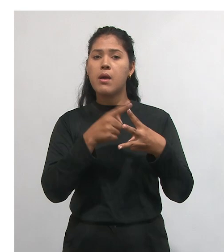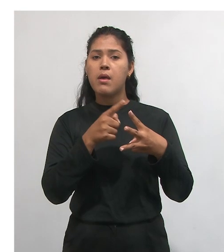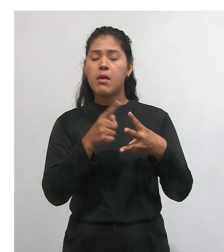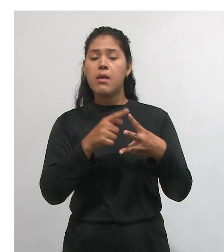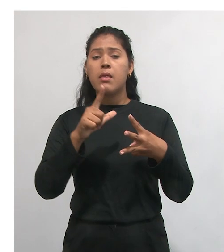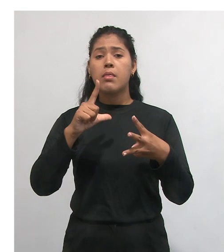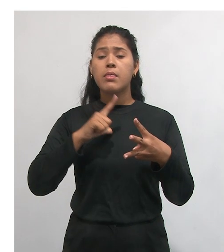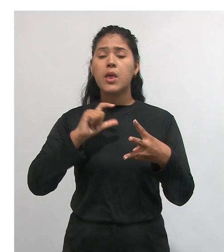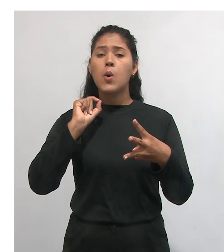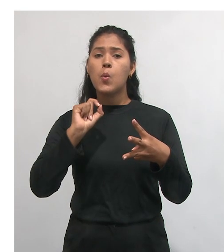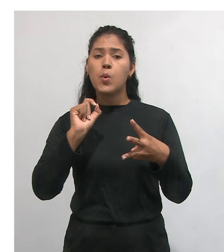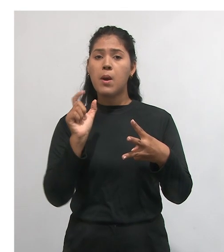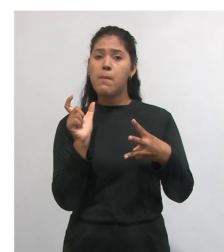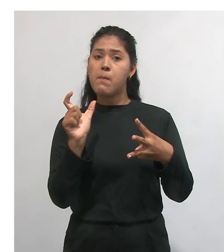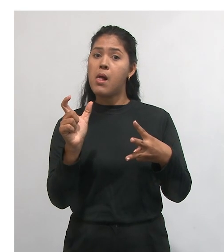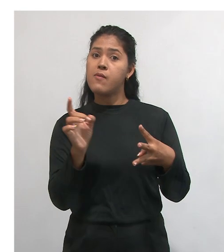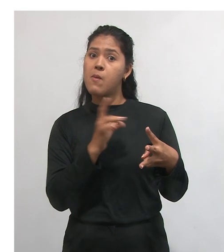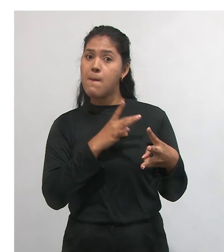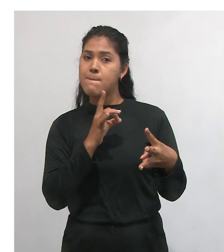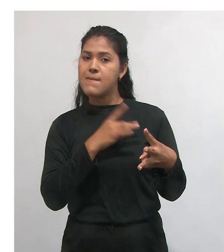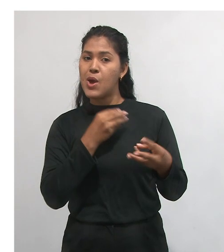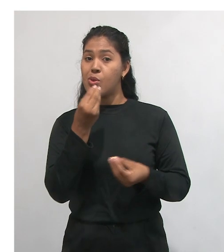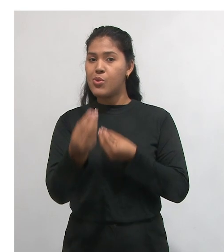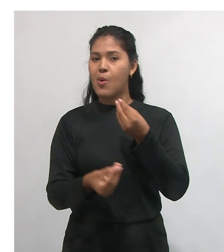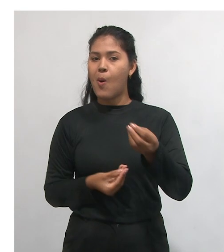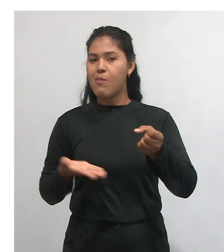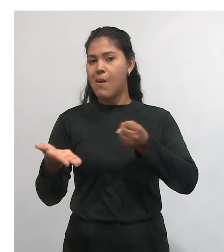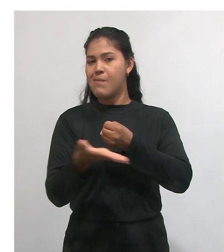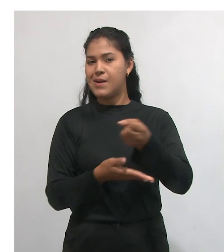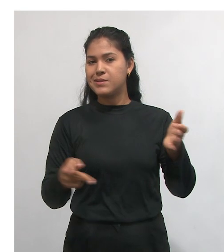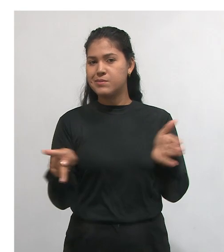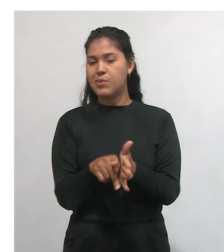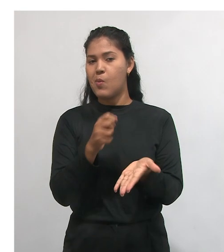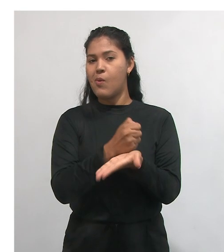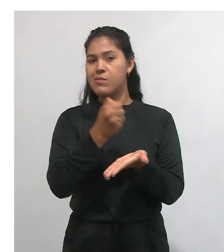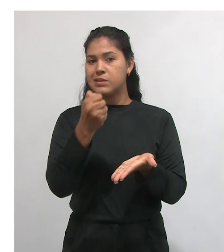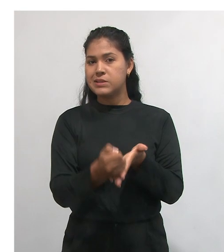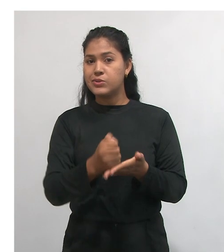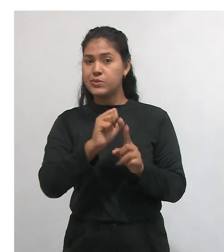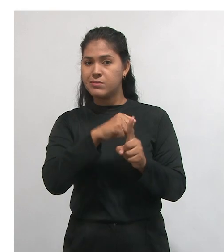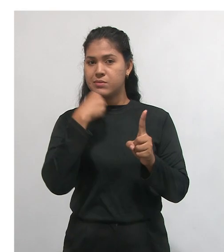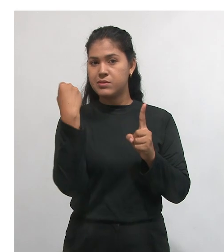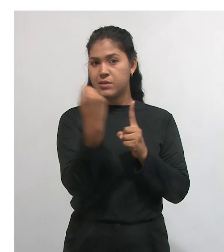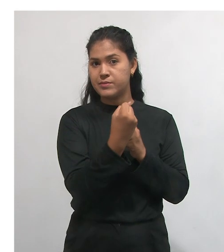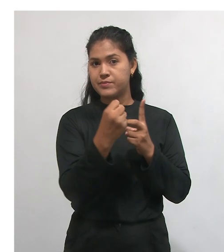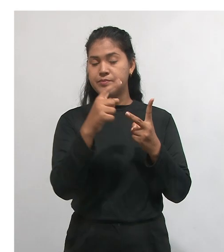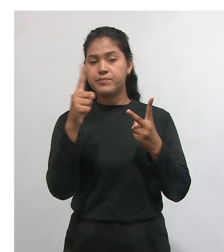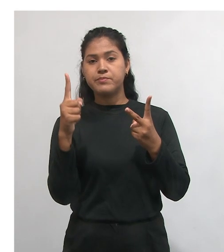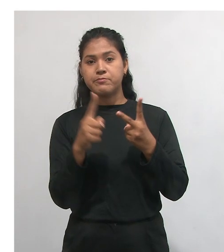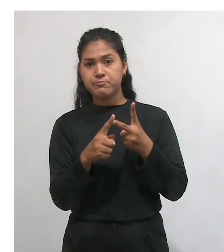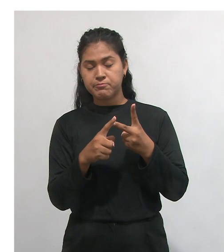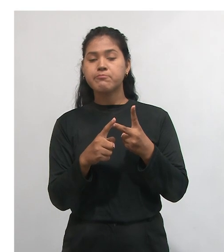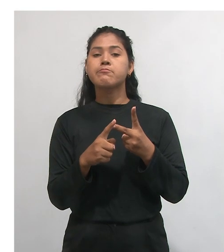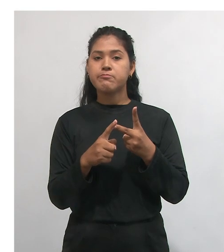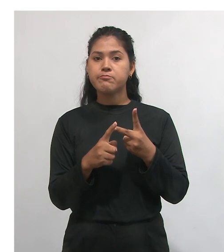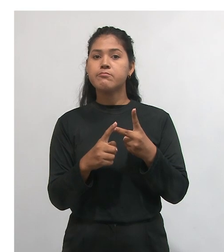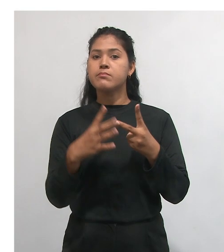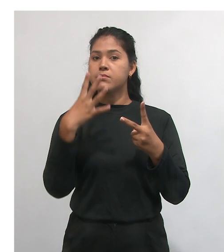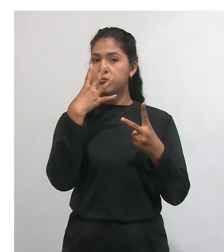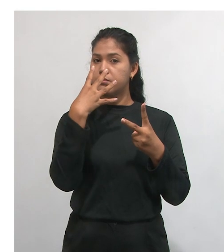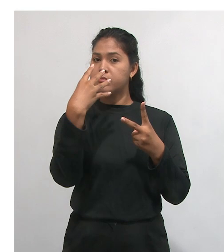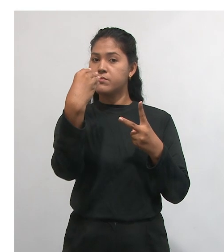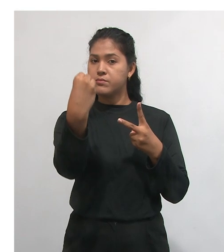como garantidor do contrato social, por isso que é o contratualismo, né? Locke parte da concepção da